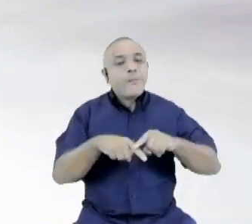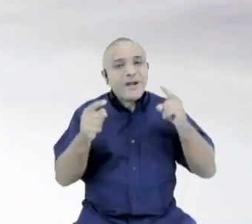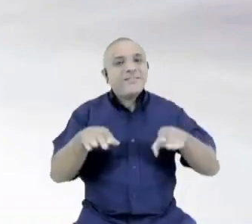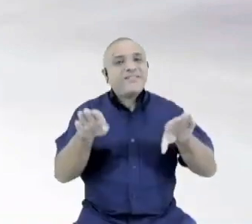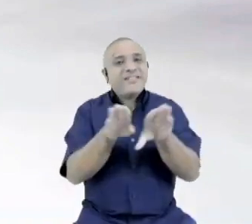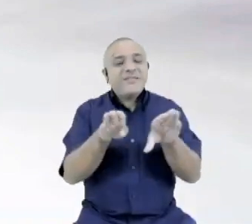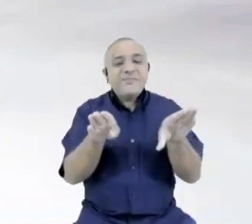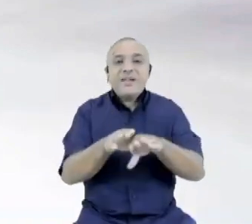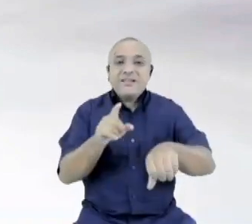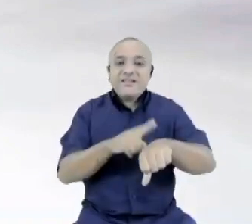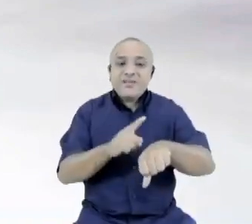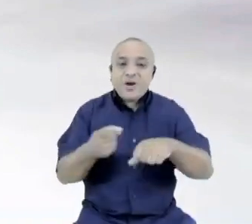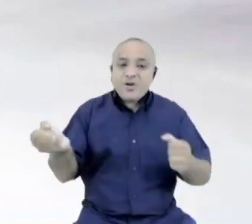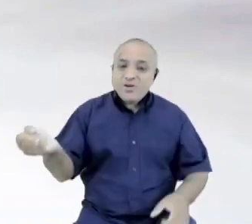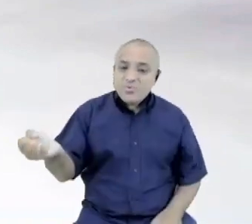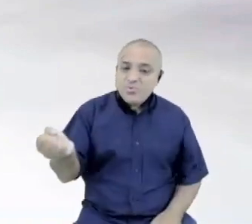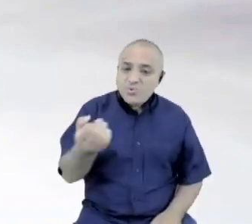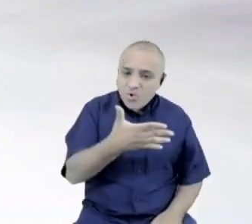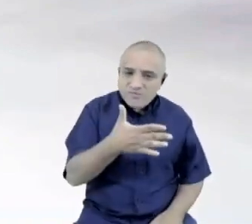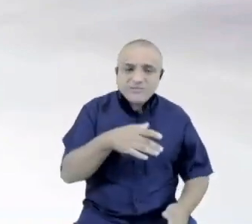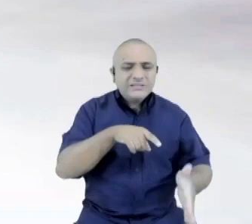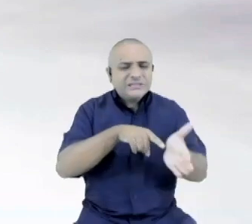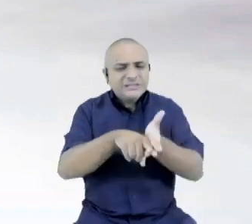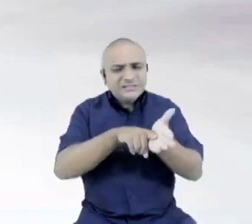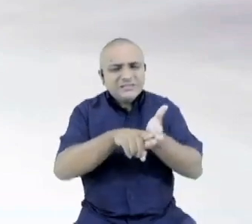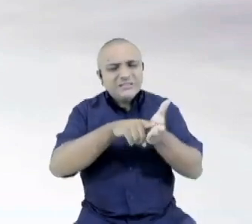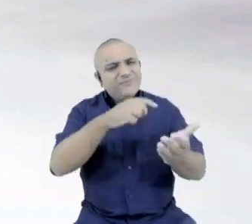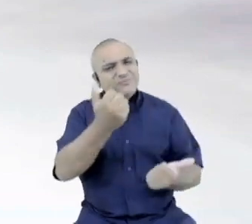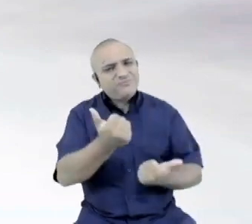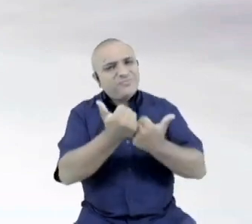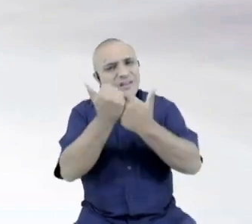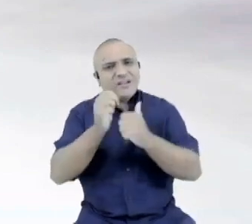novo momento, né? A subespecialidade já era